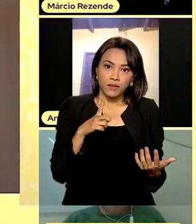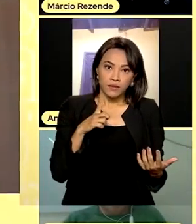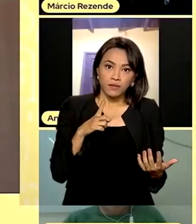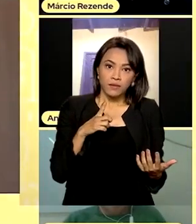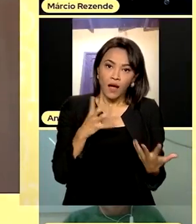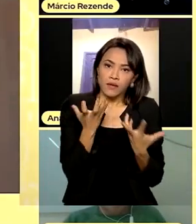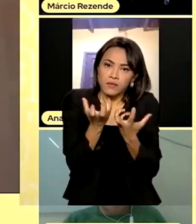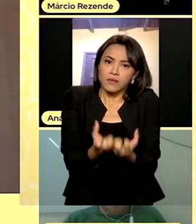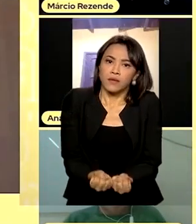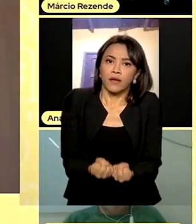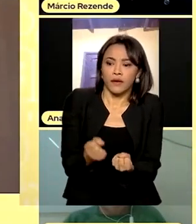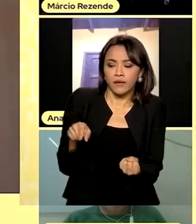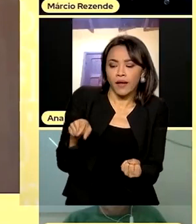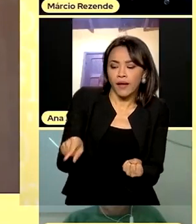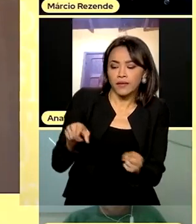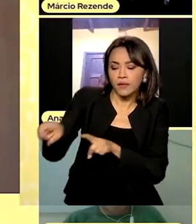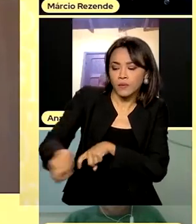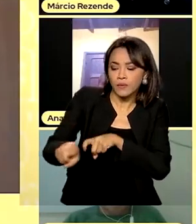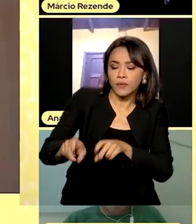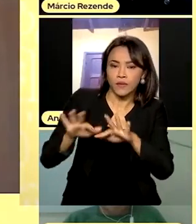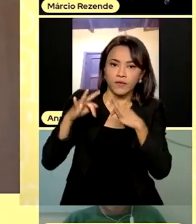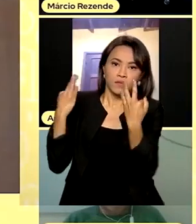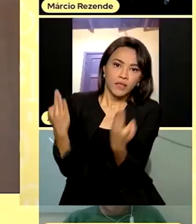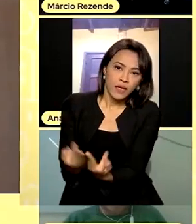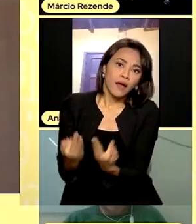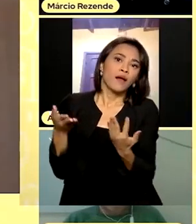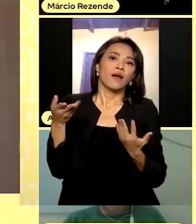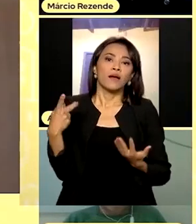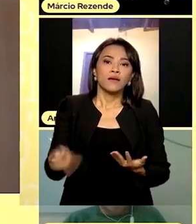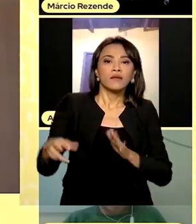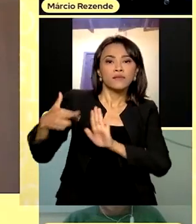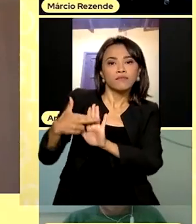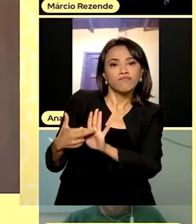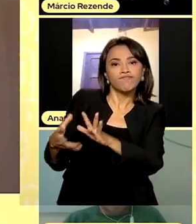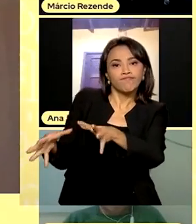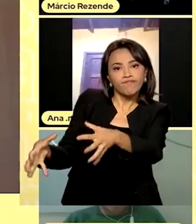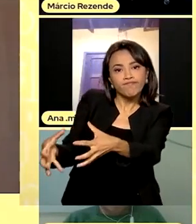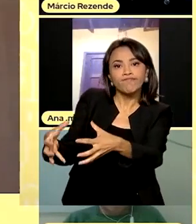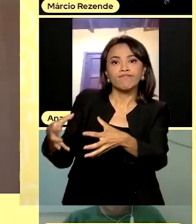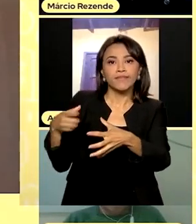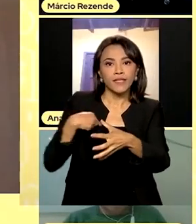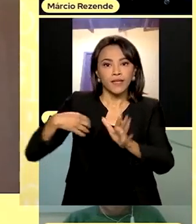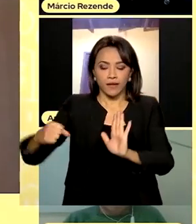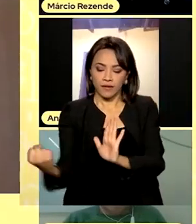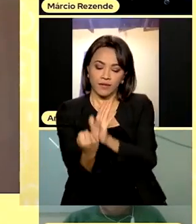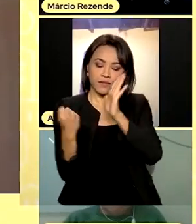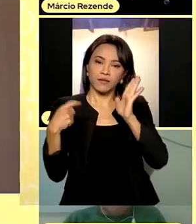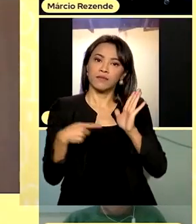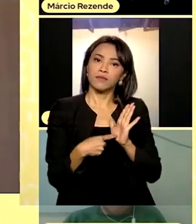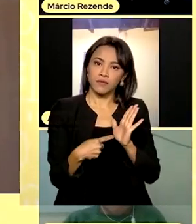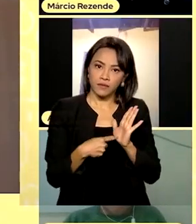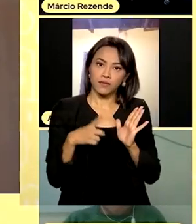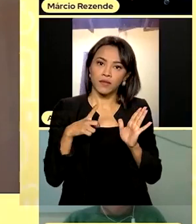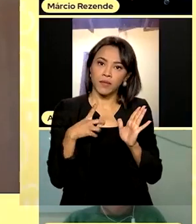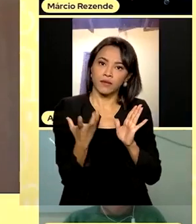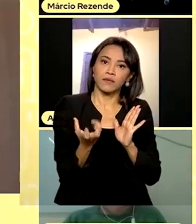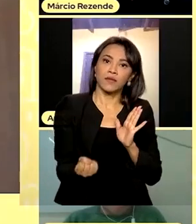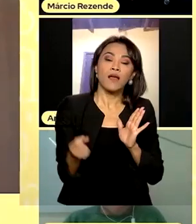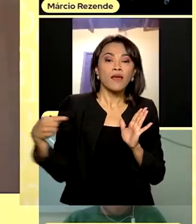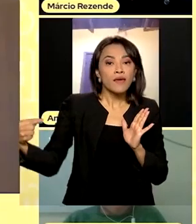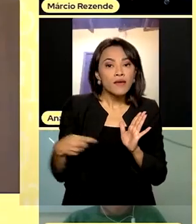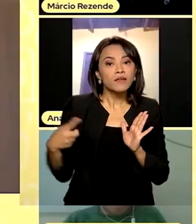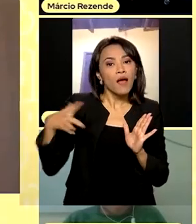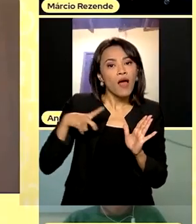produção da agricultura familiar, os sistemas participativos e a certificação por auditoria como formas